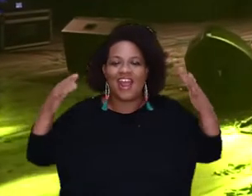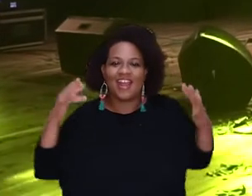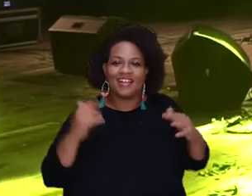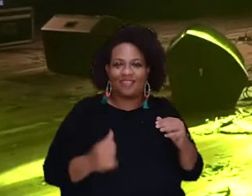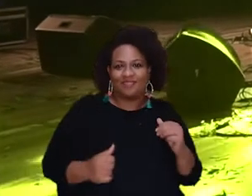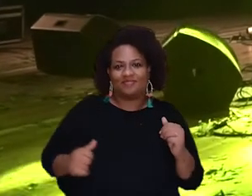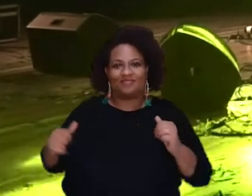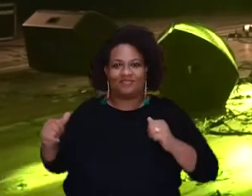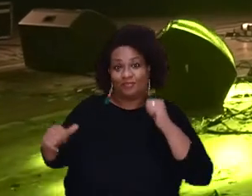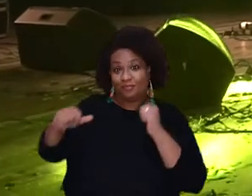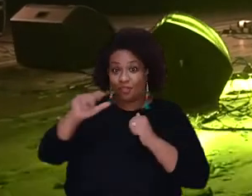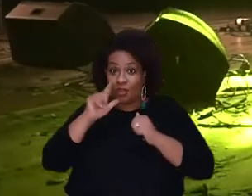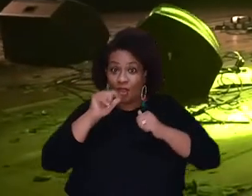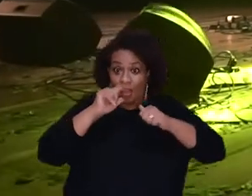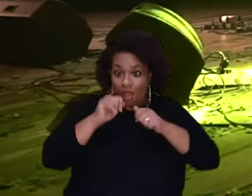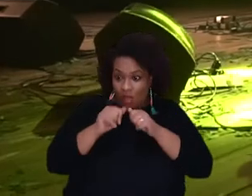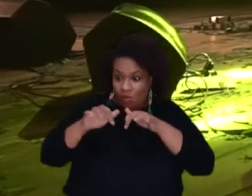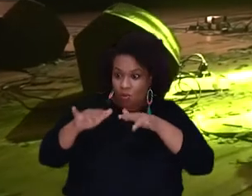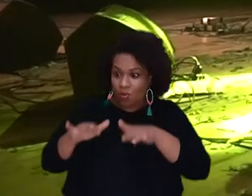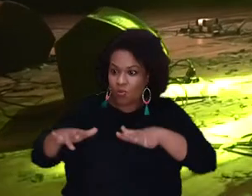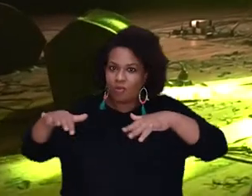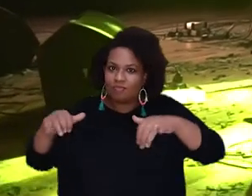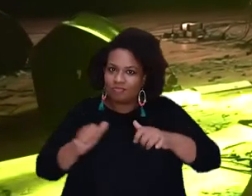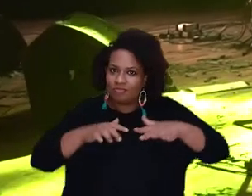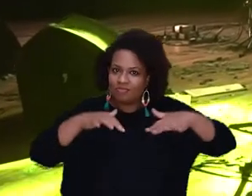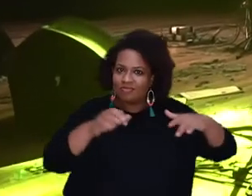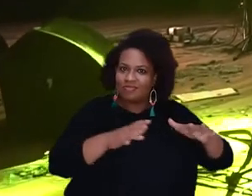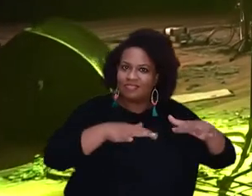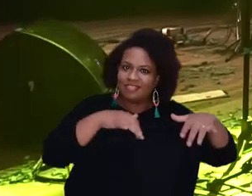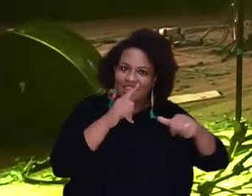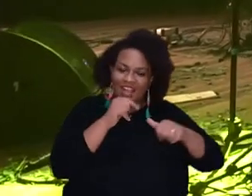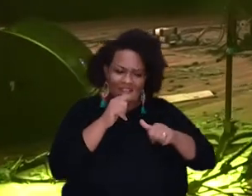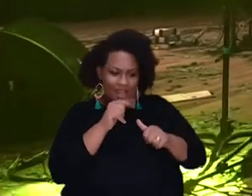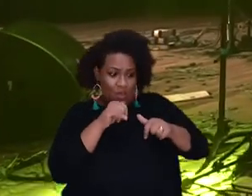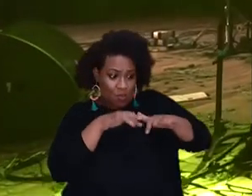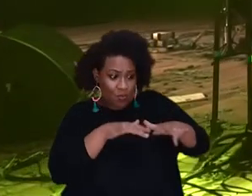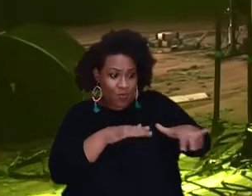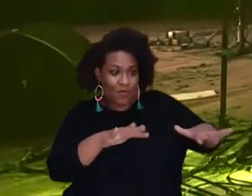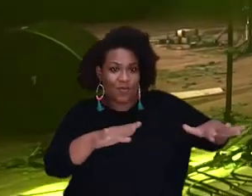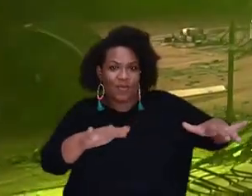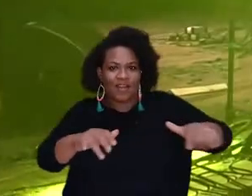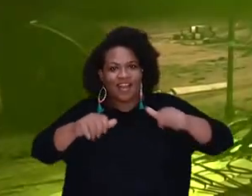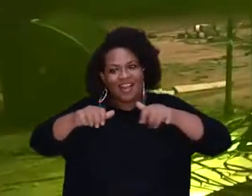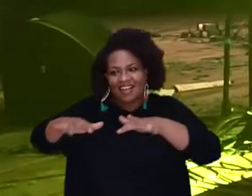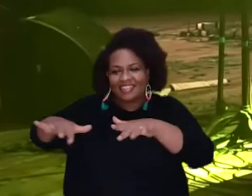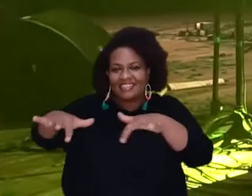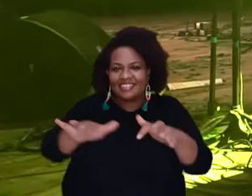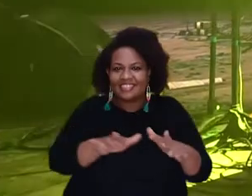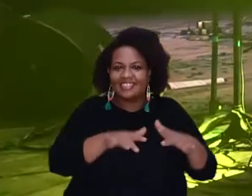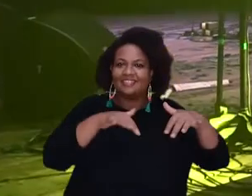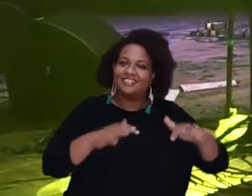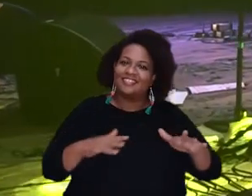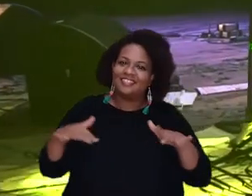turbante, pulseira, anel e cola. Olho d'água na beira de mar, olho d'água na beira de mar, olho d'água